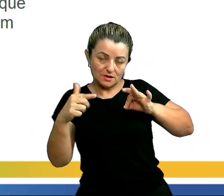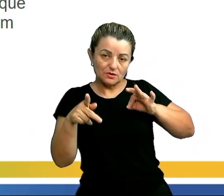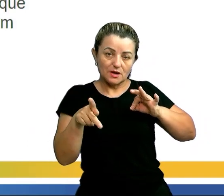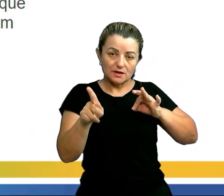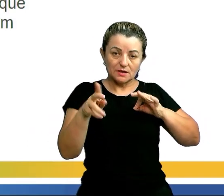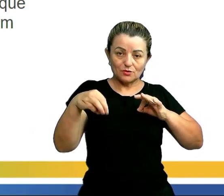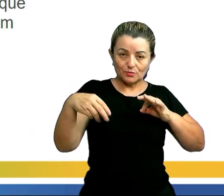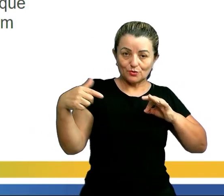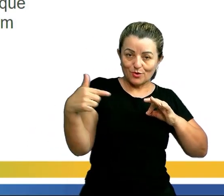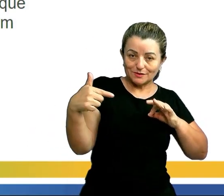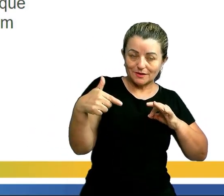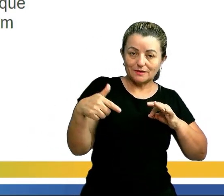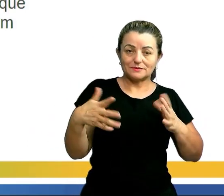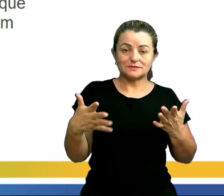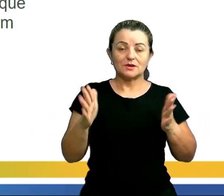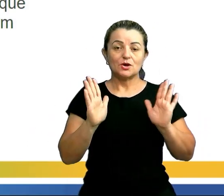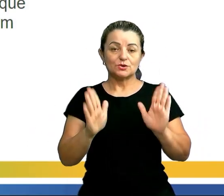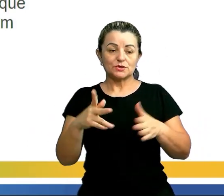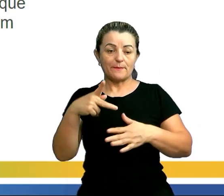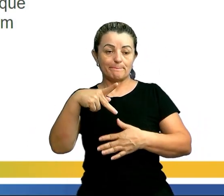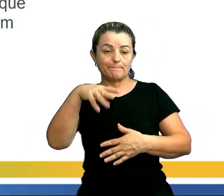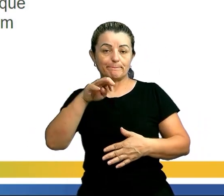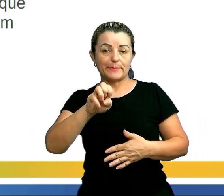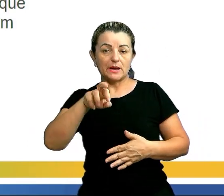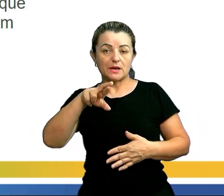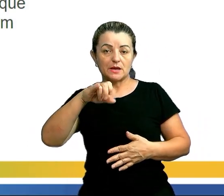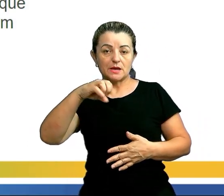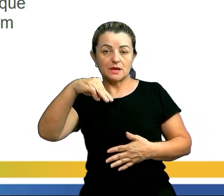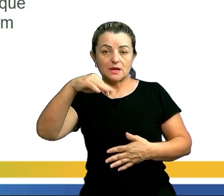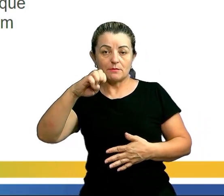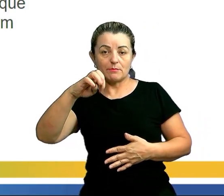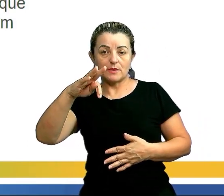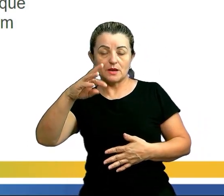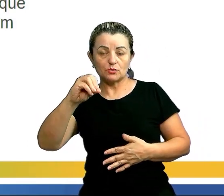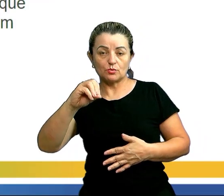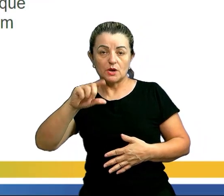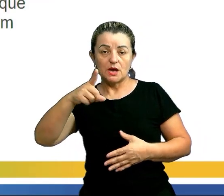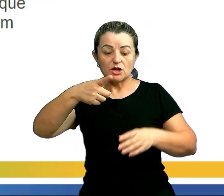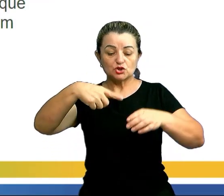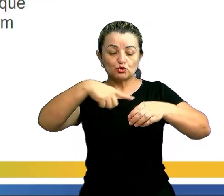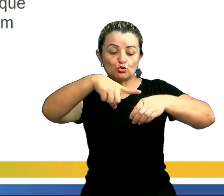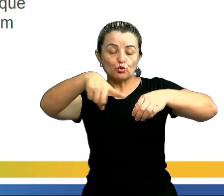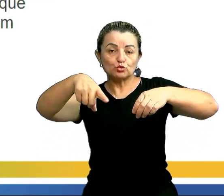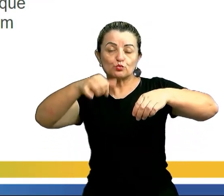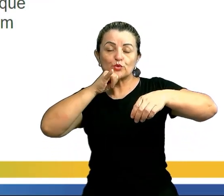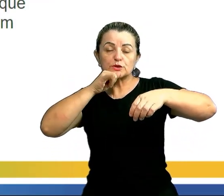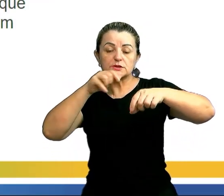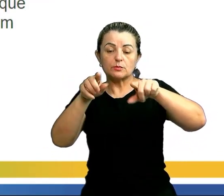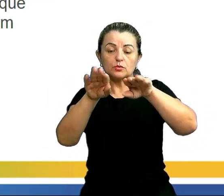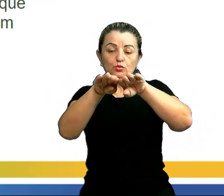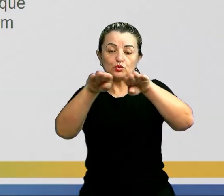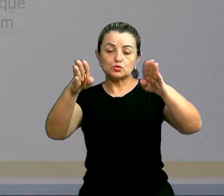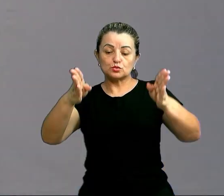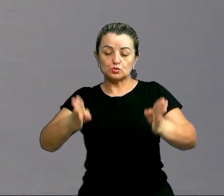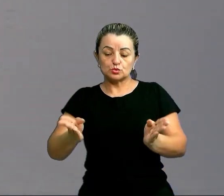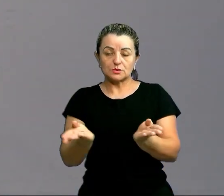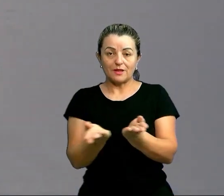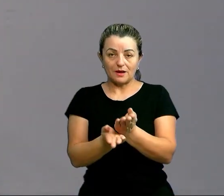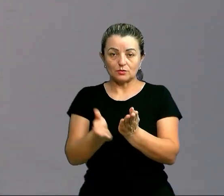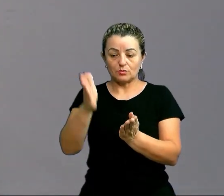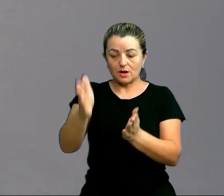Já perímetro é a soma de todos os lados da figura. O valor do perímetro será sempre dado em centímetro, tá?